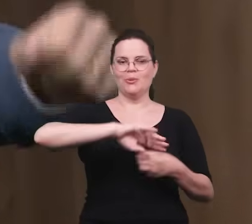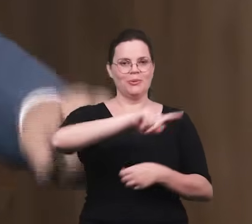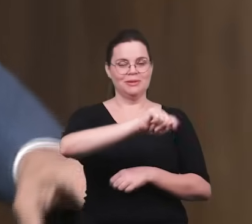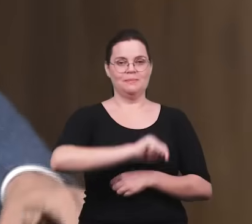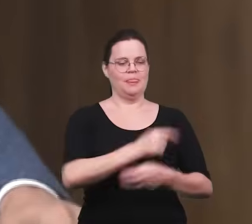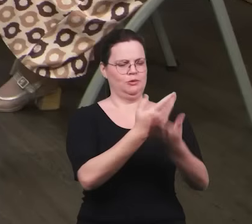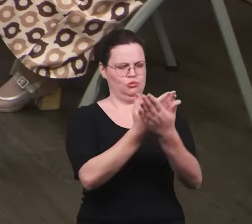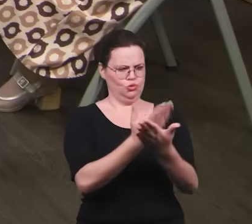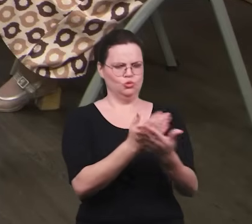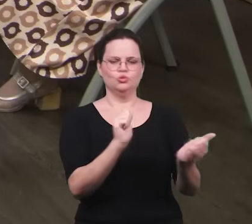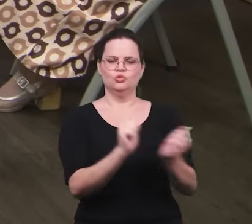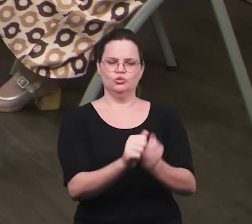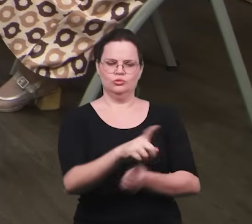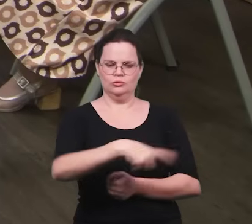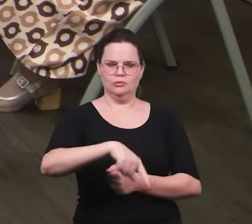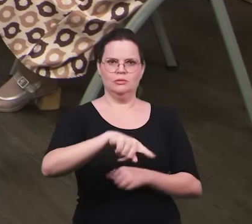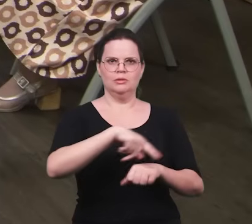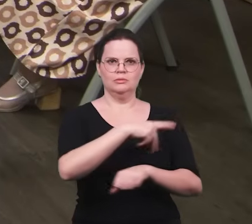os caldeus.